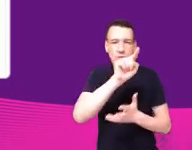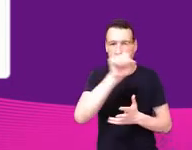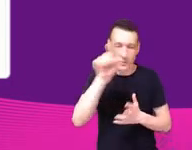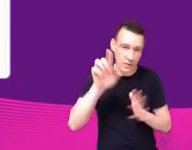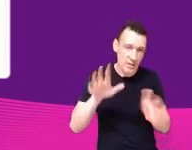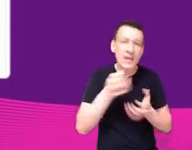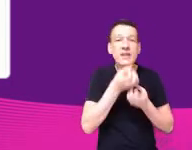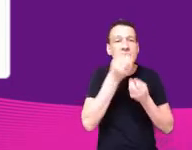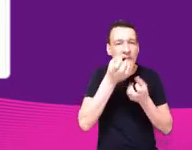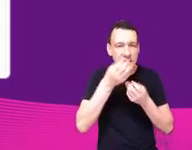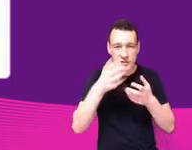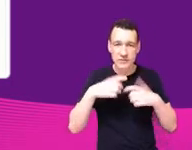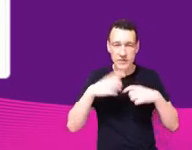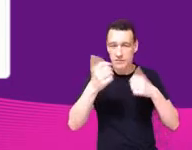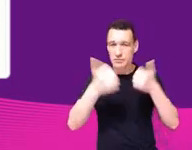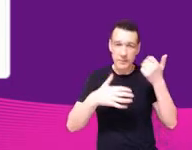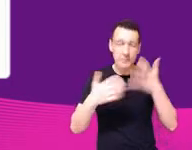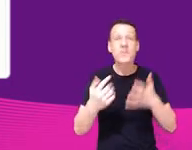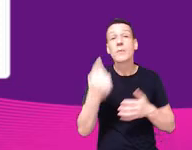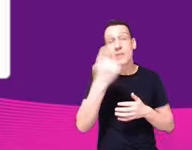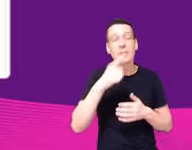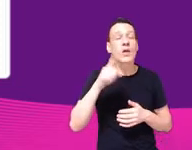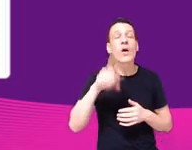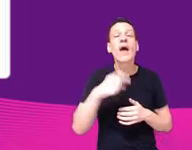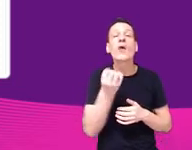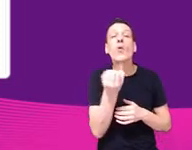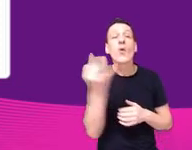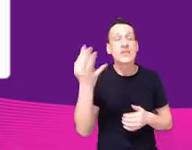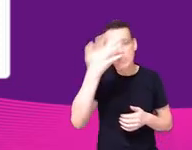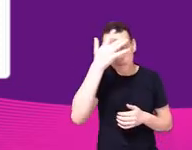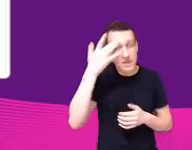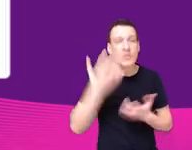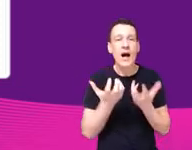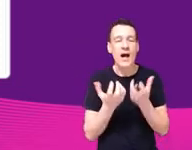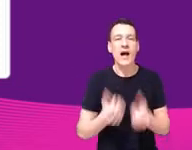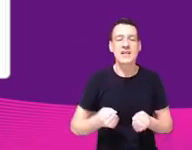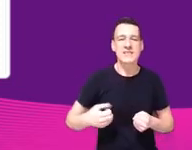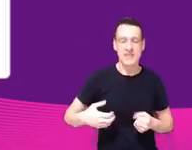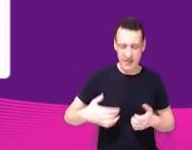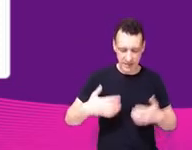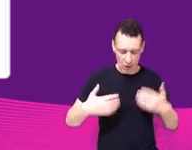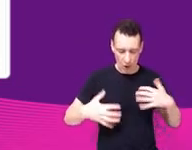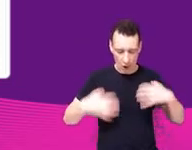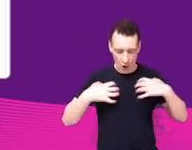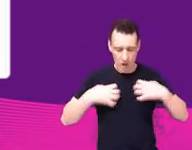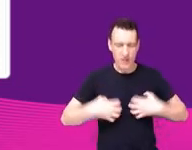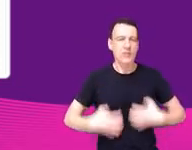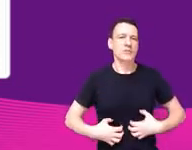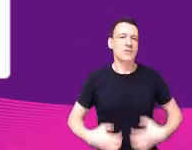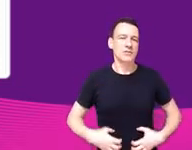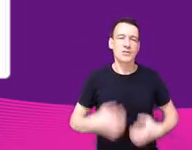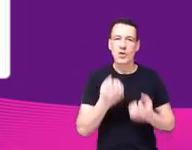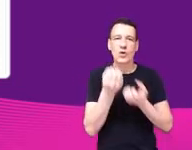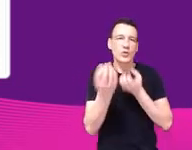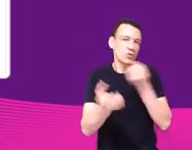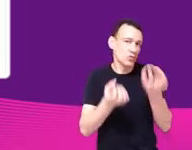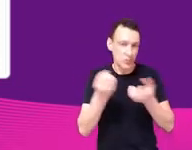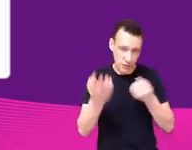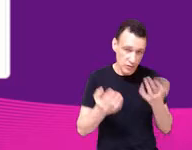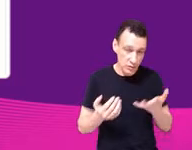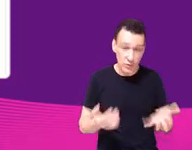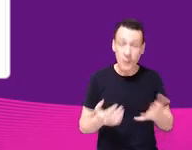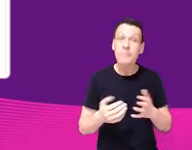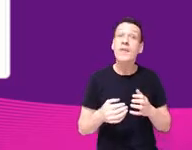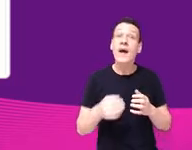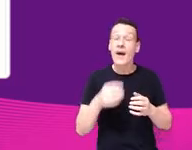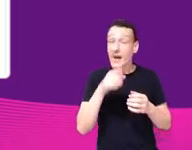O primeiro dado é a atividade de doações. Os números sempre são corrigidos por milhão de população em